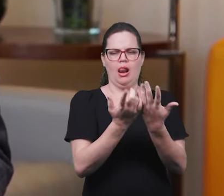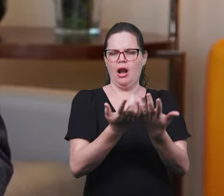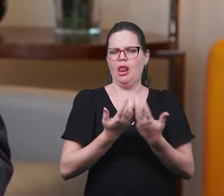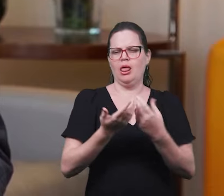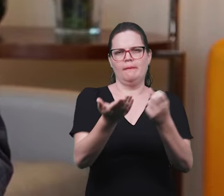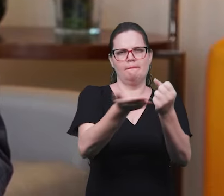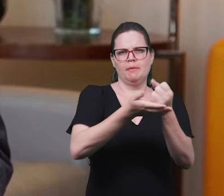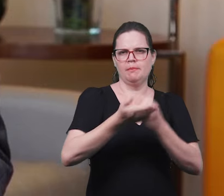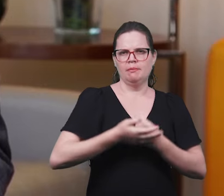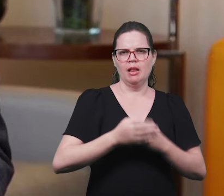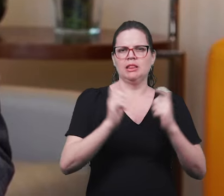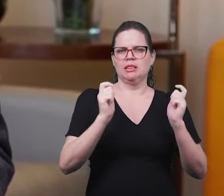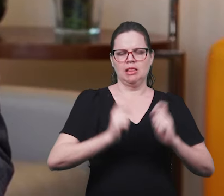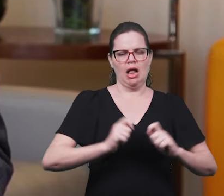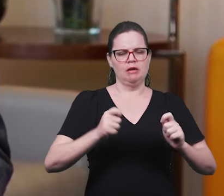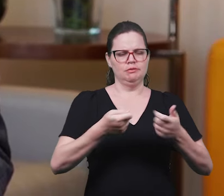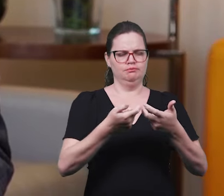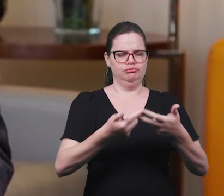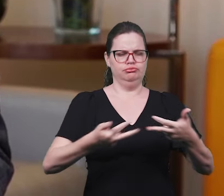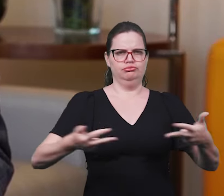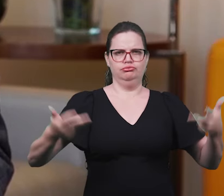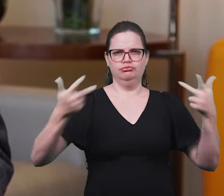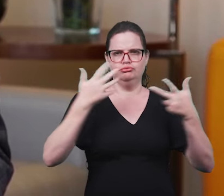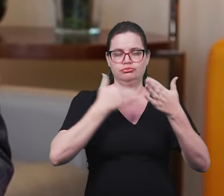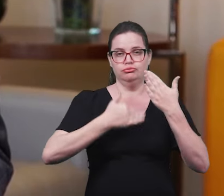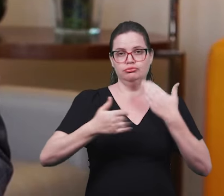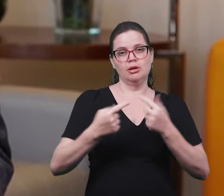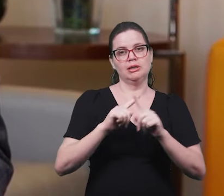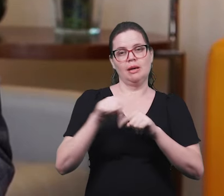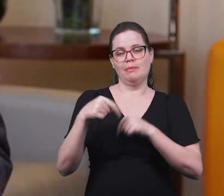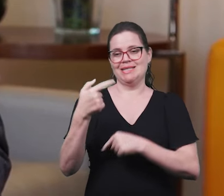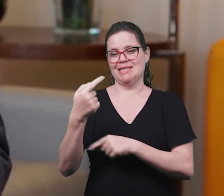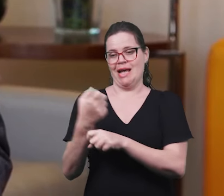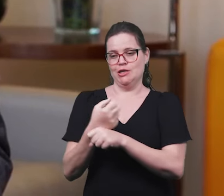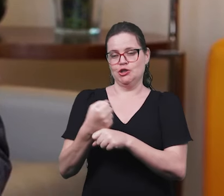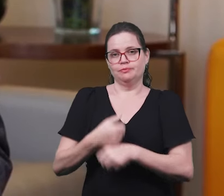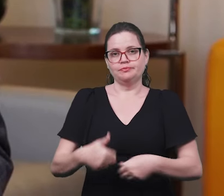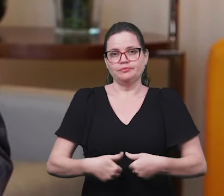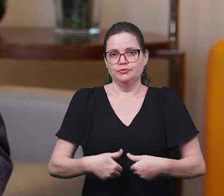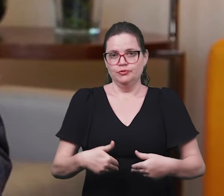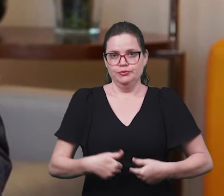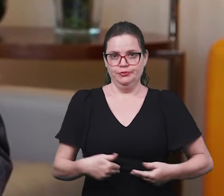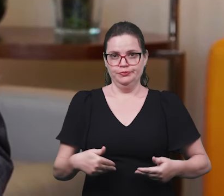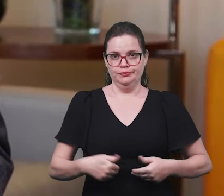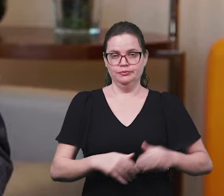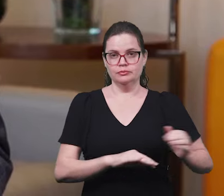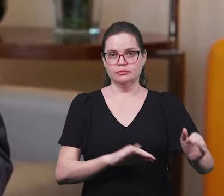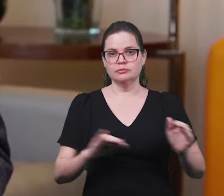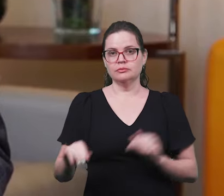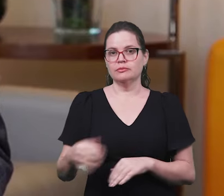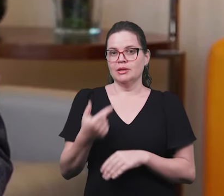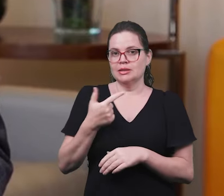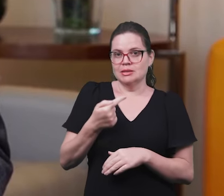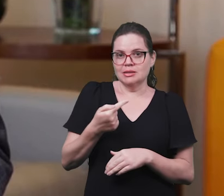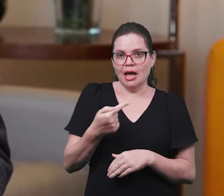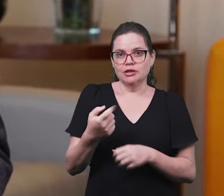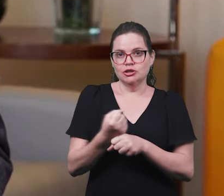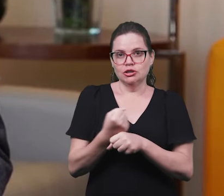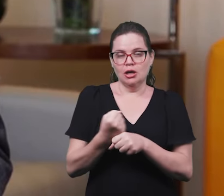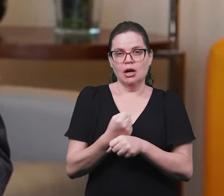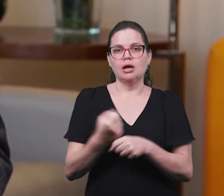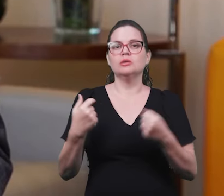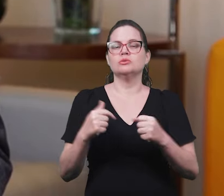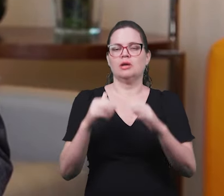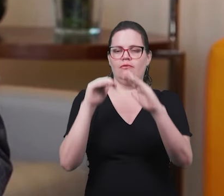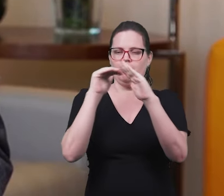nesse episódio nós vamos ver os anos de fome. Os anos de fartura foram os anos em que no celeiro do Egito